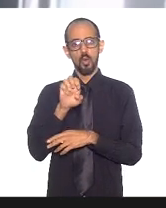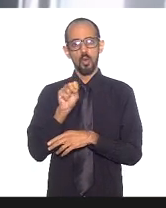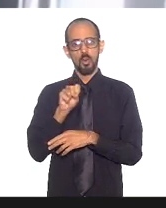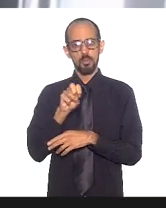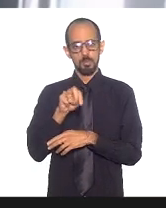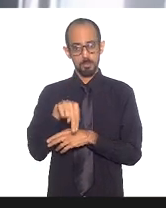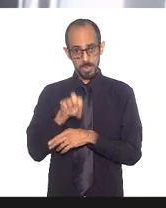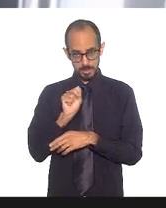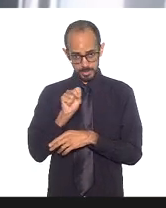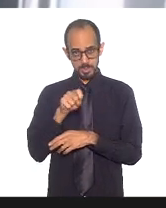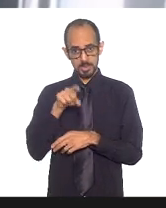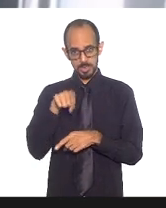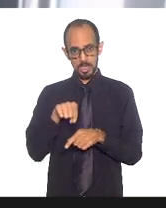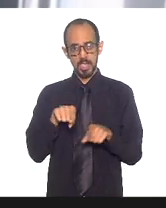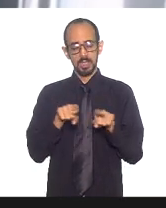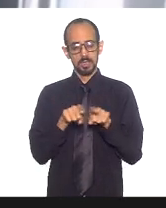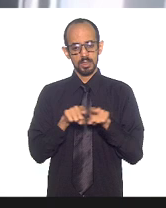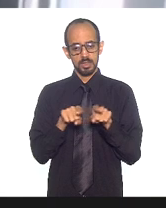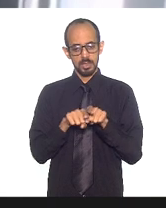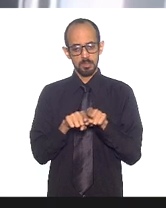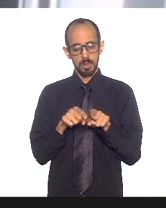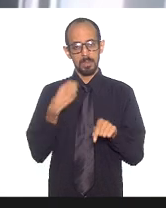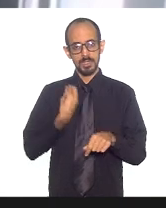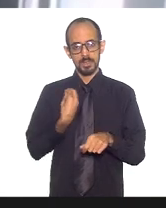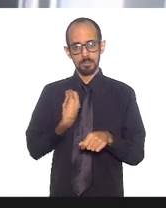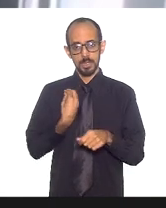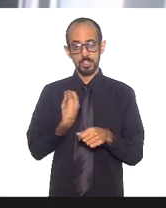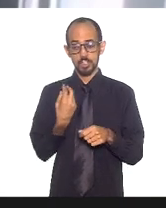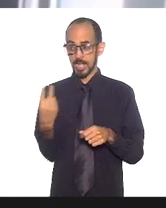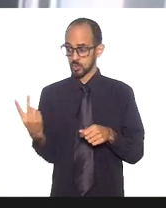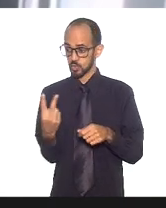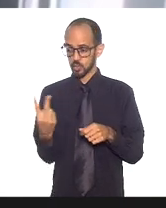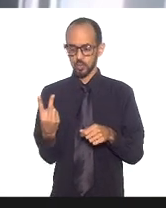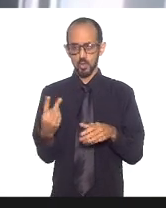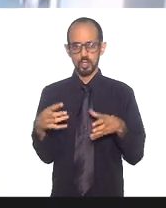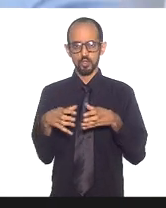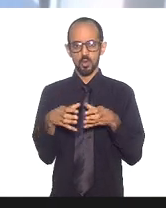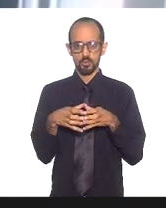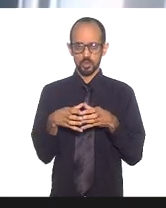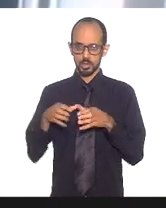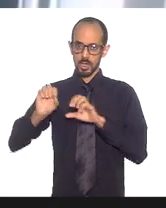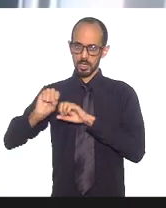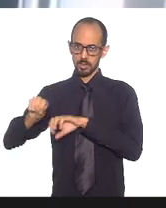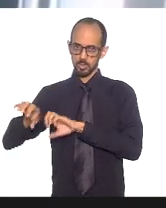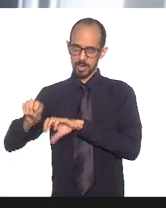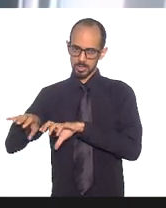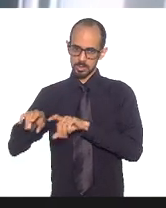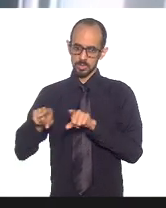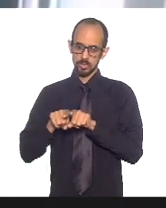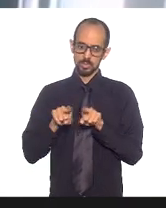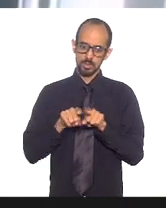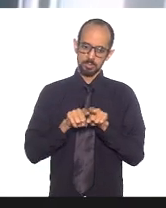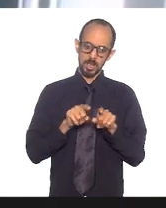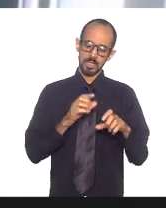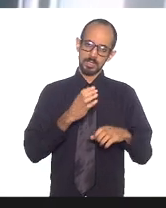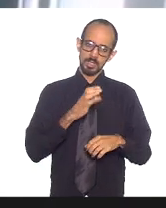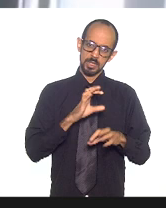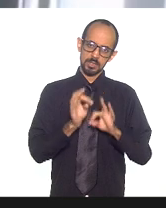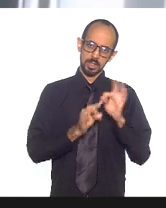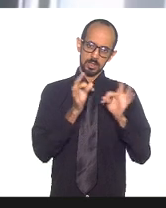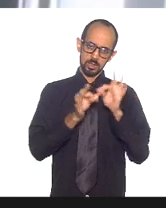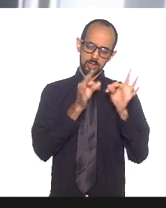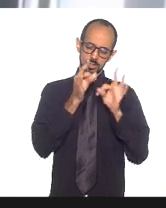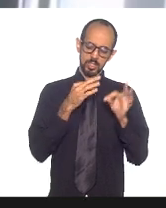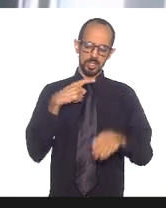que é membro de ambas as comissões, aliás, é vice-presidente de ambas as comissões, portanto, a participação é uma presença muito